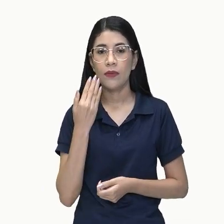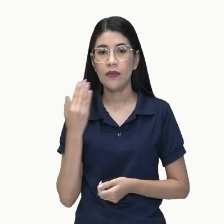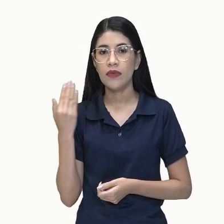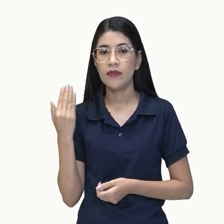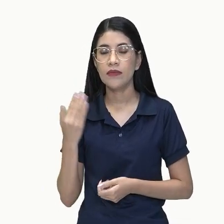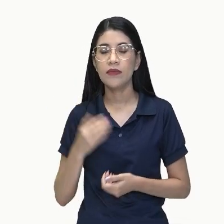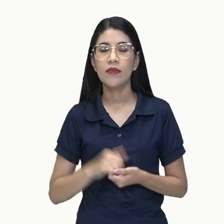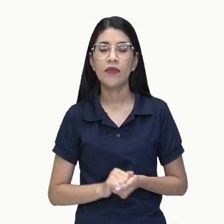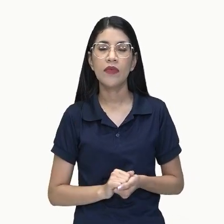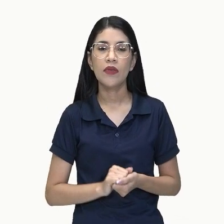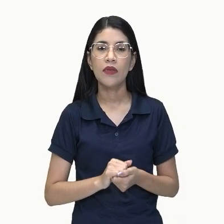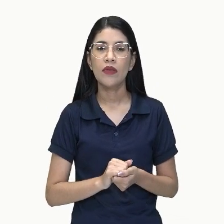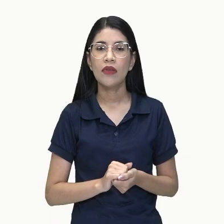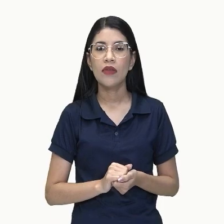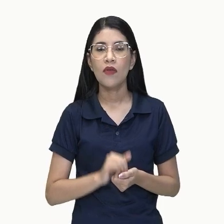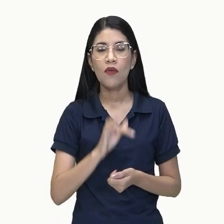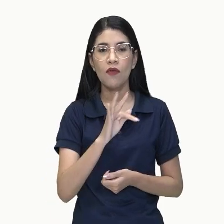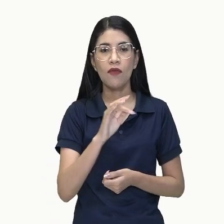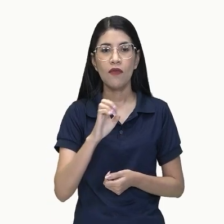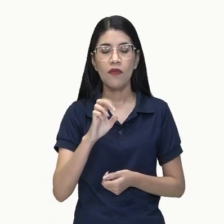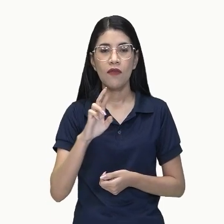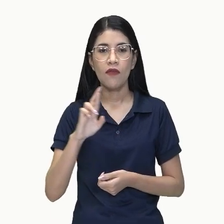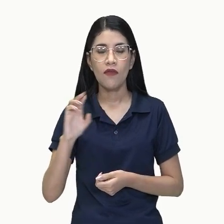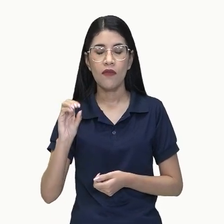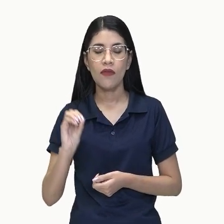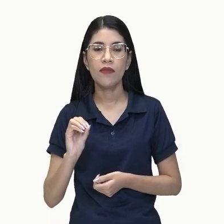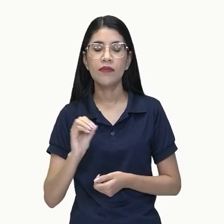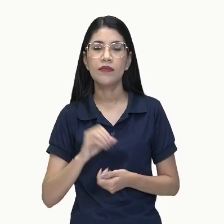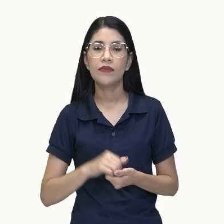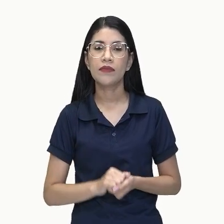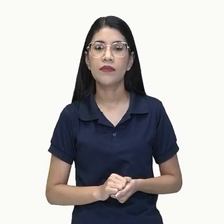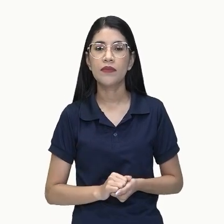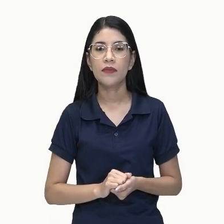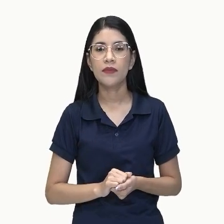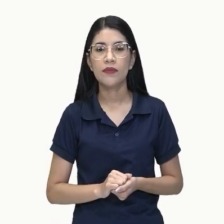exemplo do ferro. O ferro ele tem carga